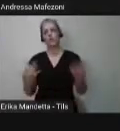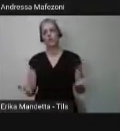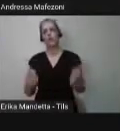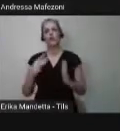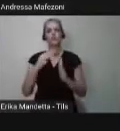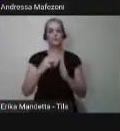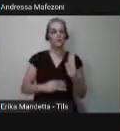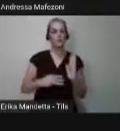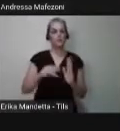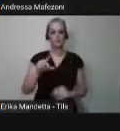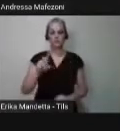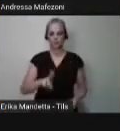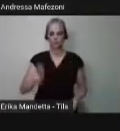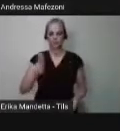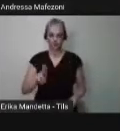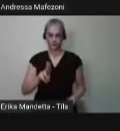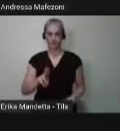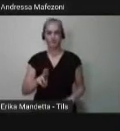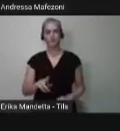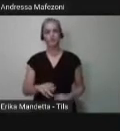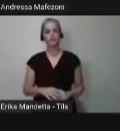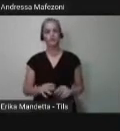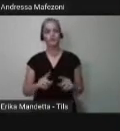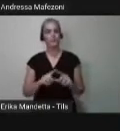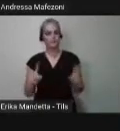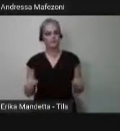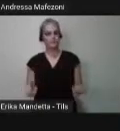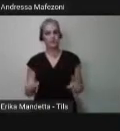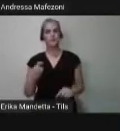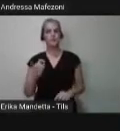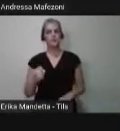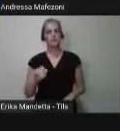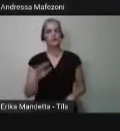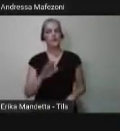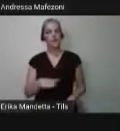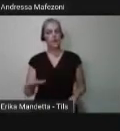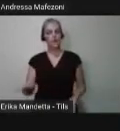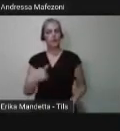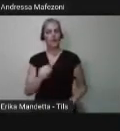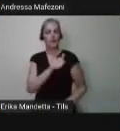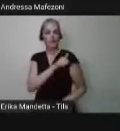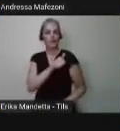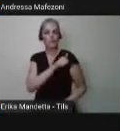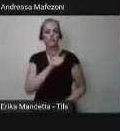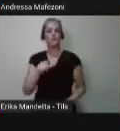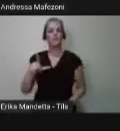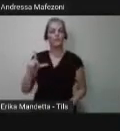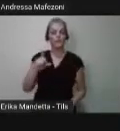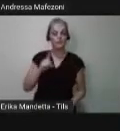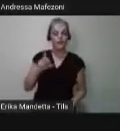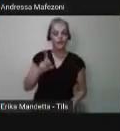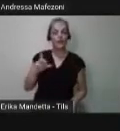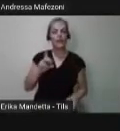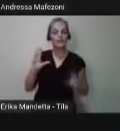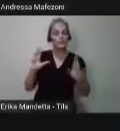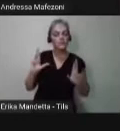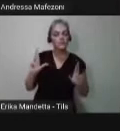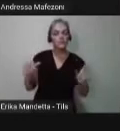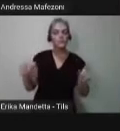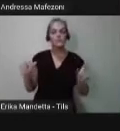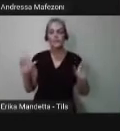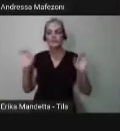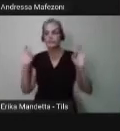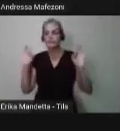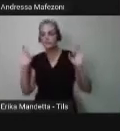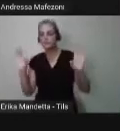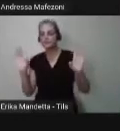o estudante, ele tem alguma especificidade, é muito importante que a escola se articule,